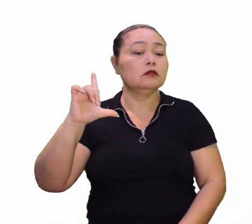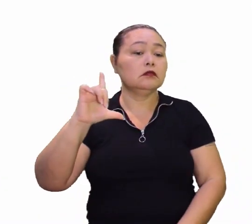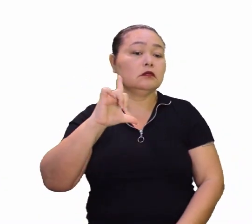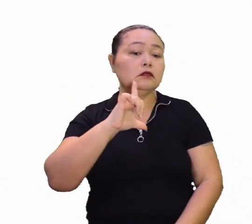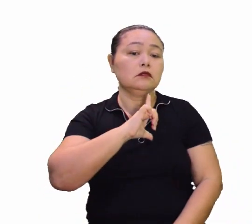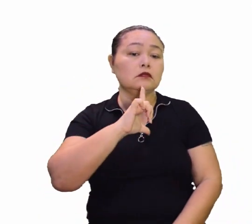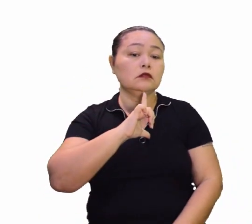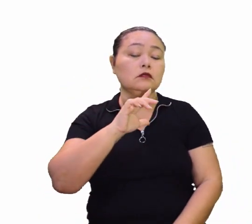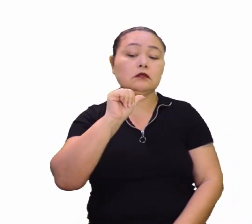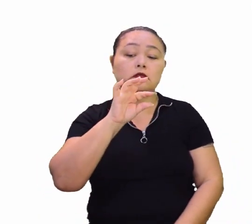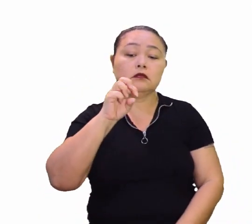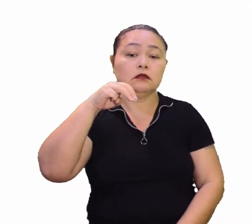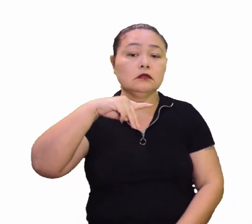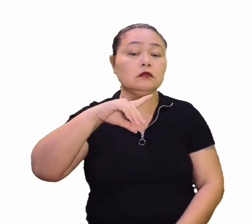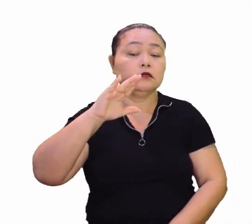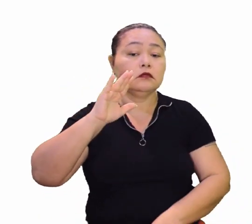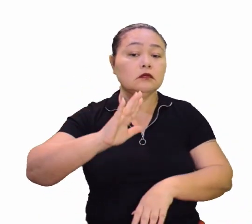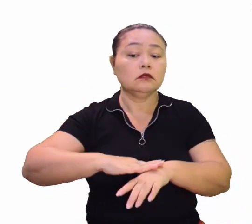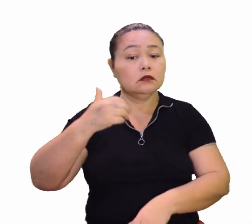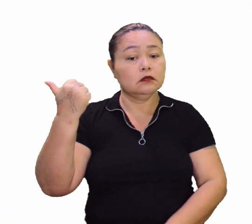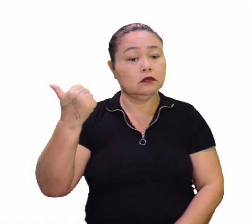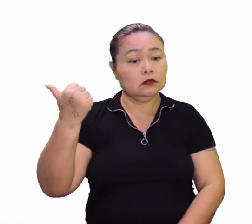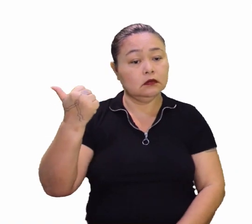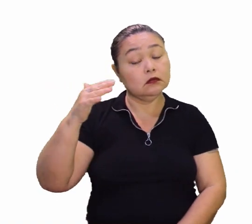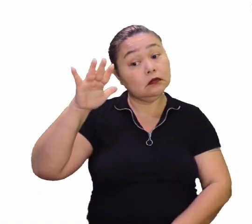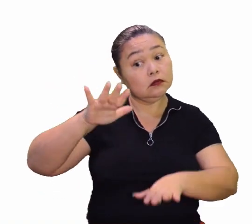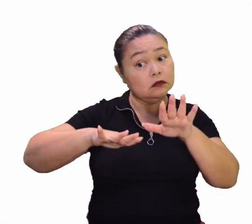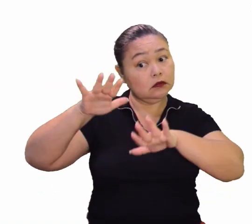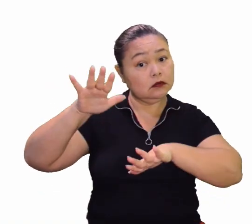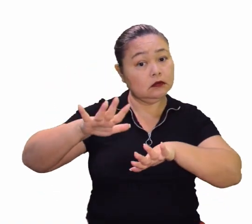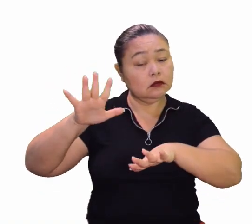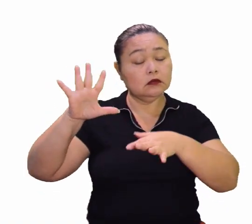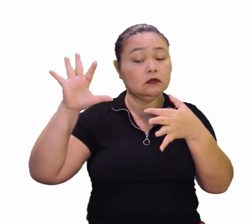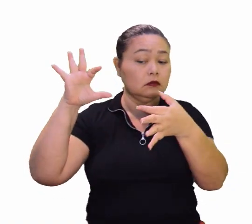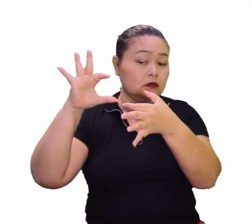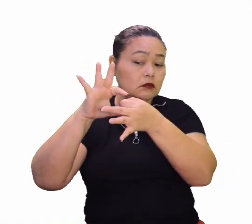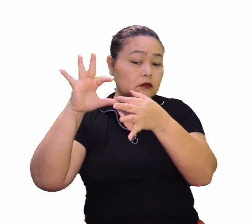Então, os poluentes atmosféricos primários, a gente tem alguns aqui que